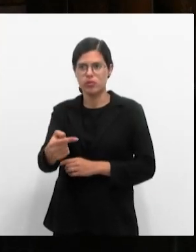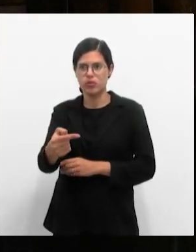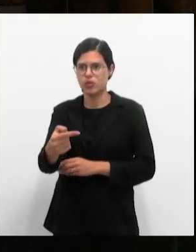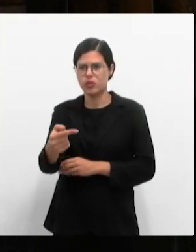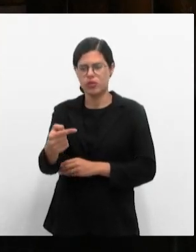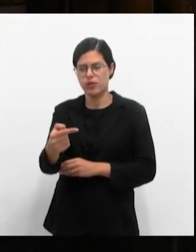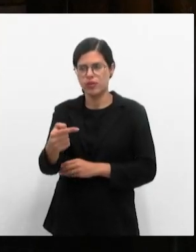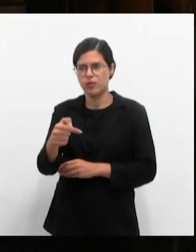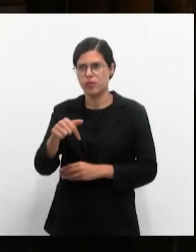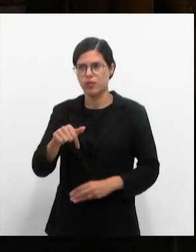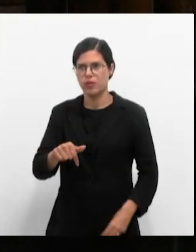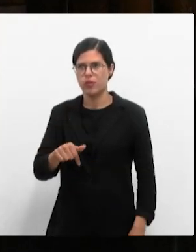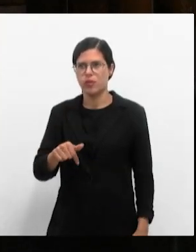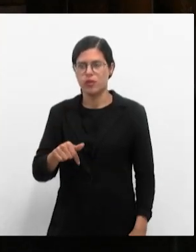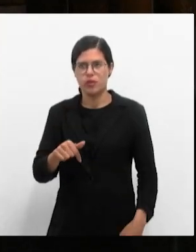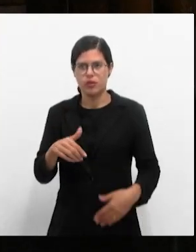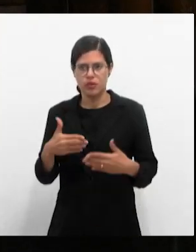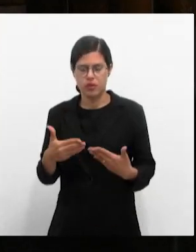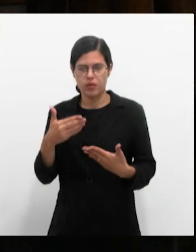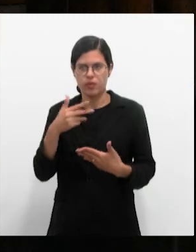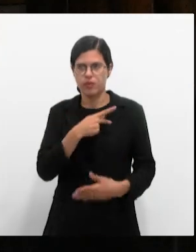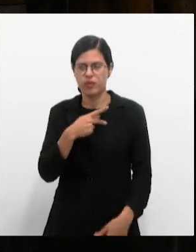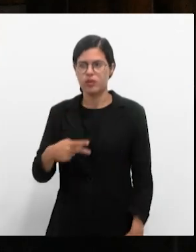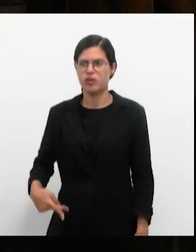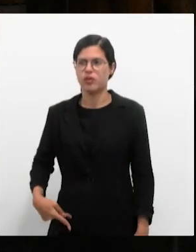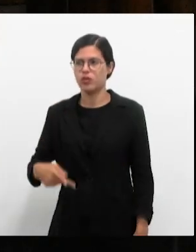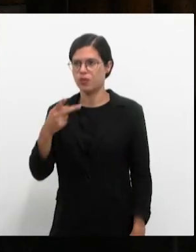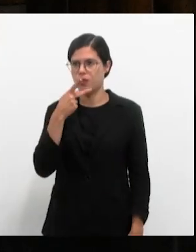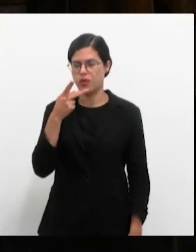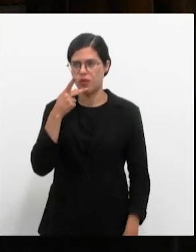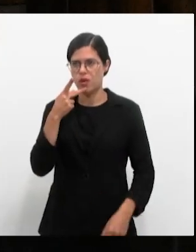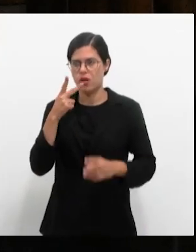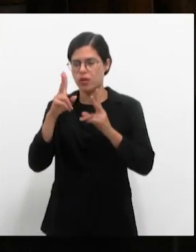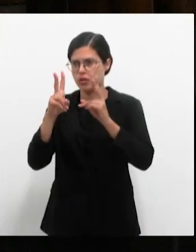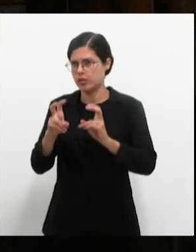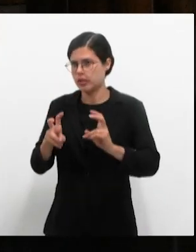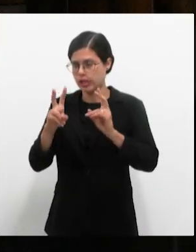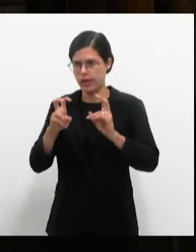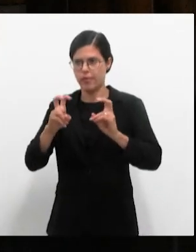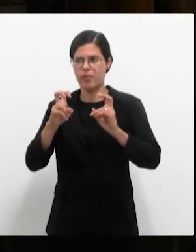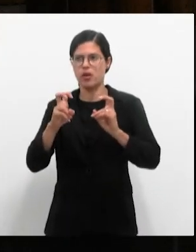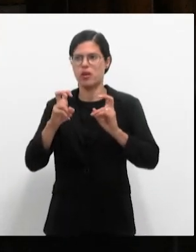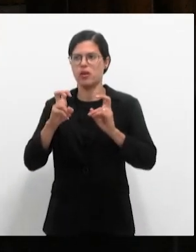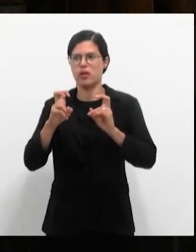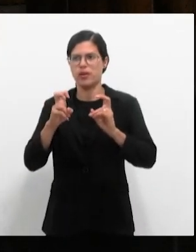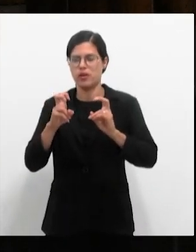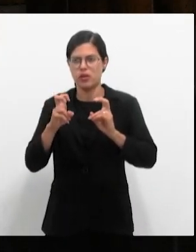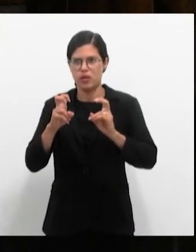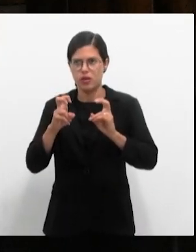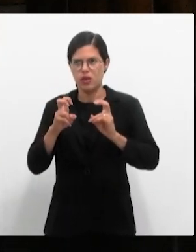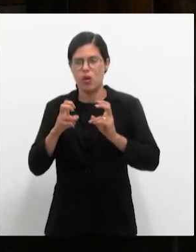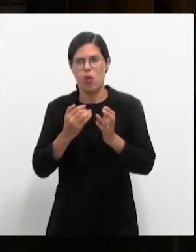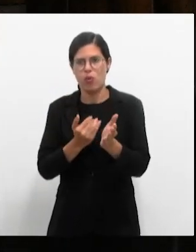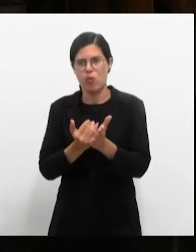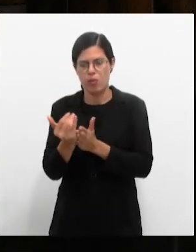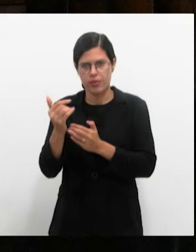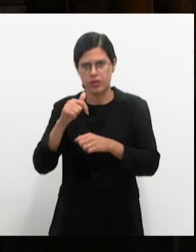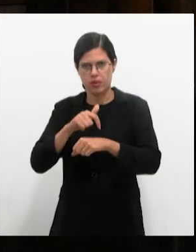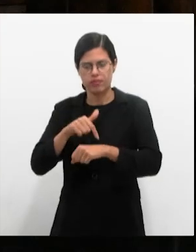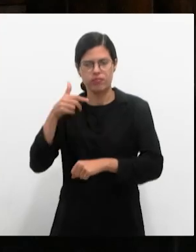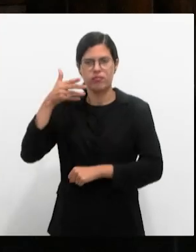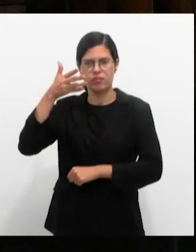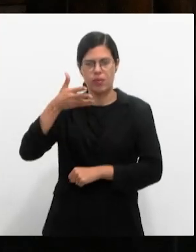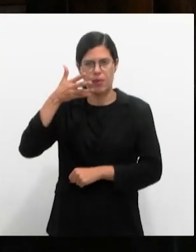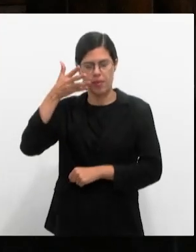próximos. Então, senhor presidente, quis falar sobre esse tema ao abrir o expediente